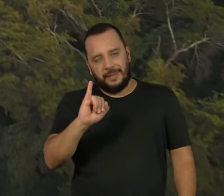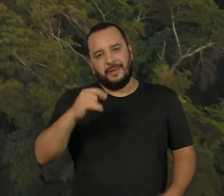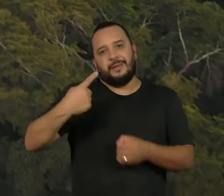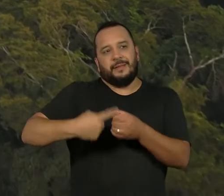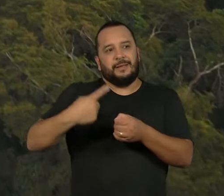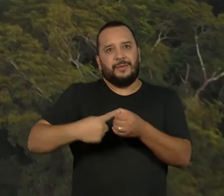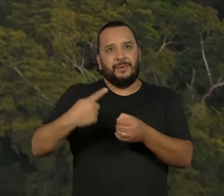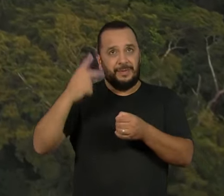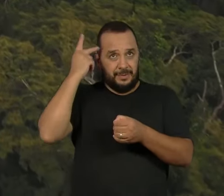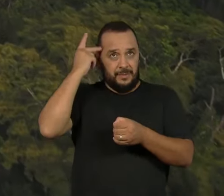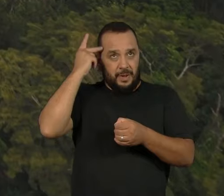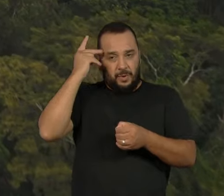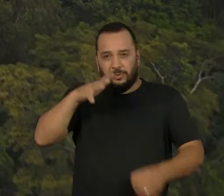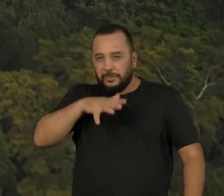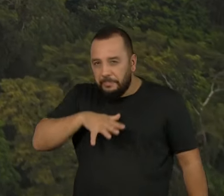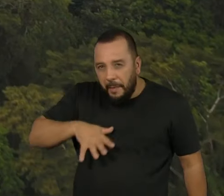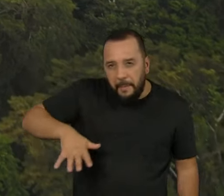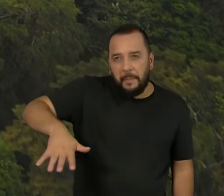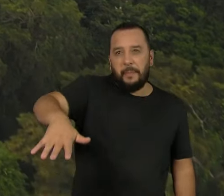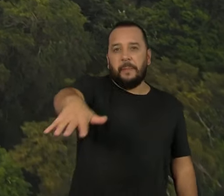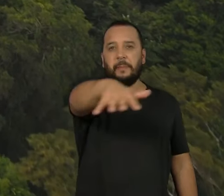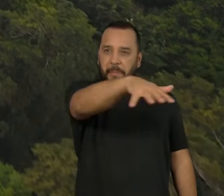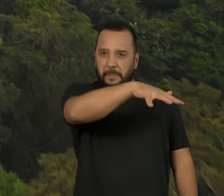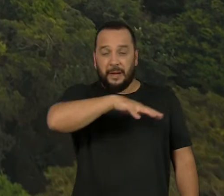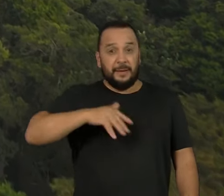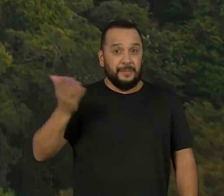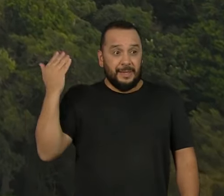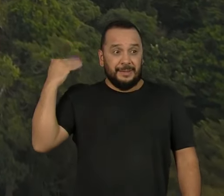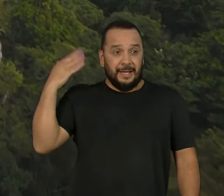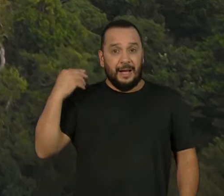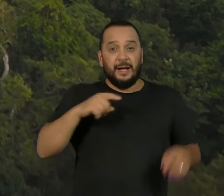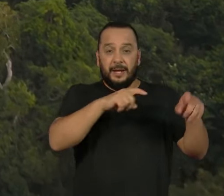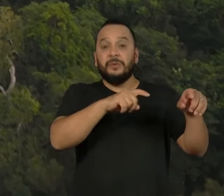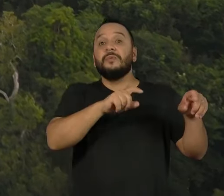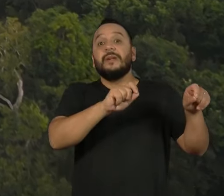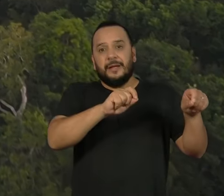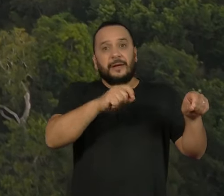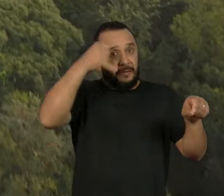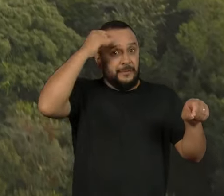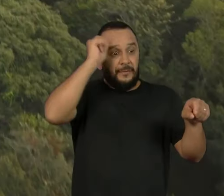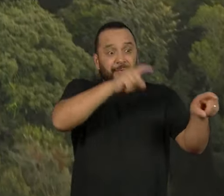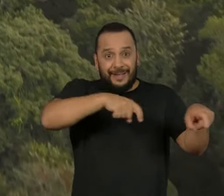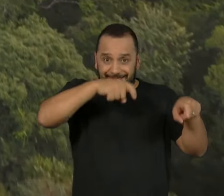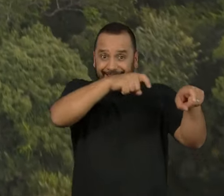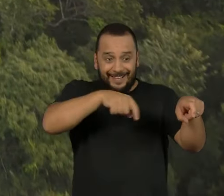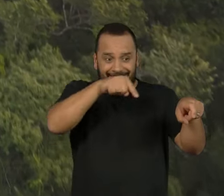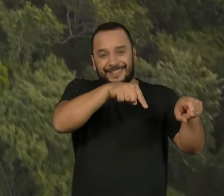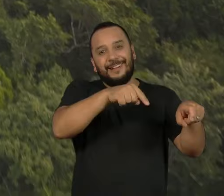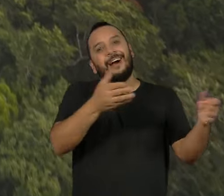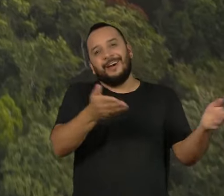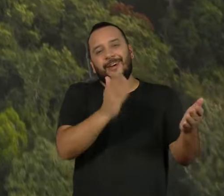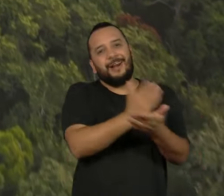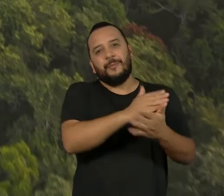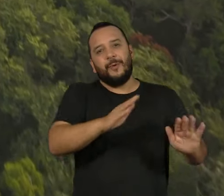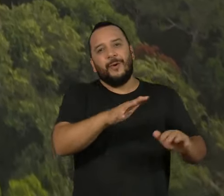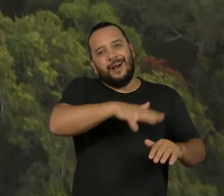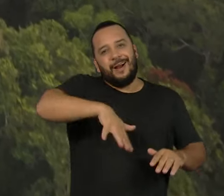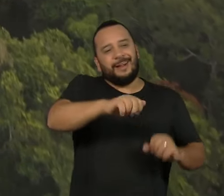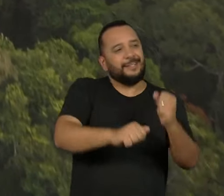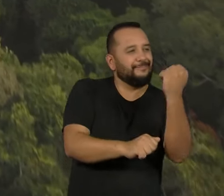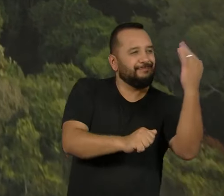Atlântica remanescente da antiga área de uma fazenda, que também se chamava assim. Ainda resistem aqui